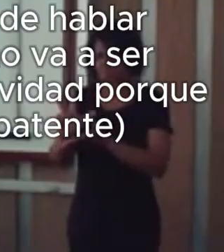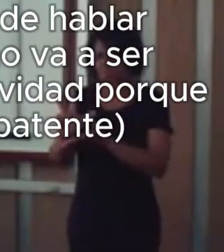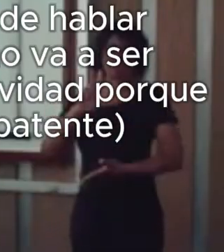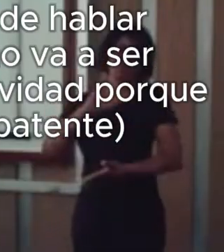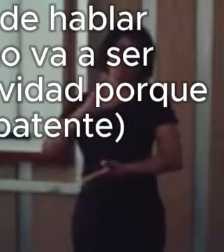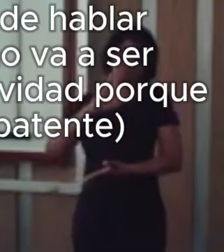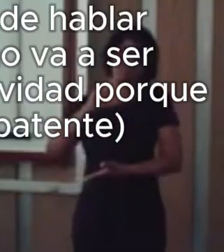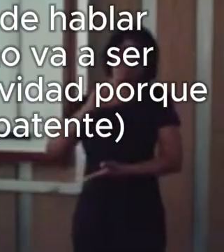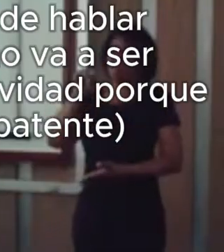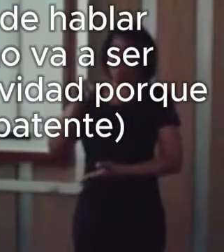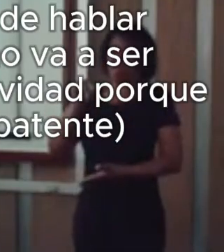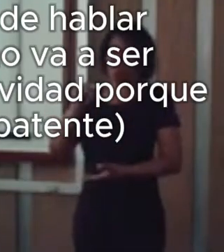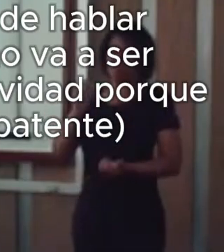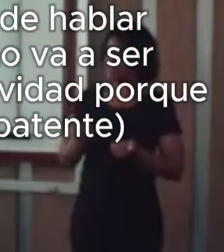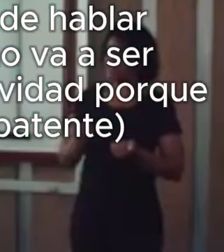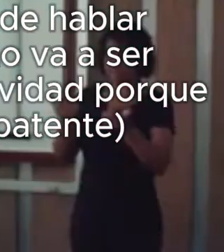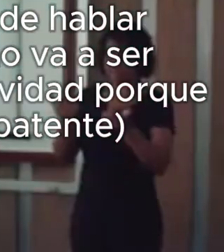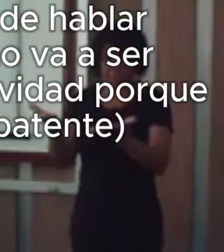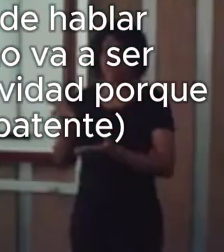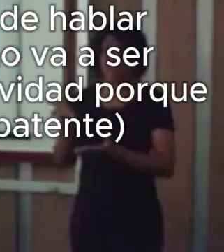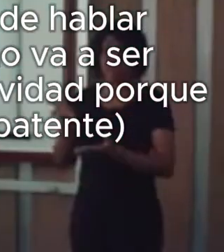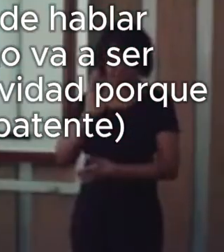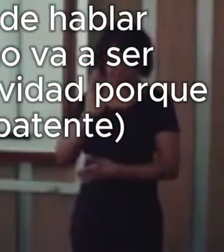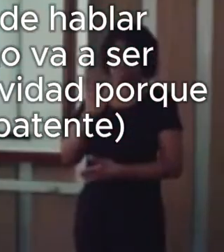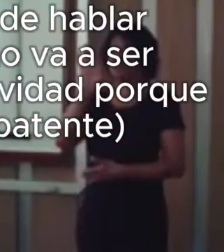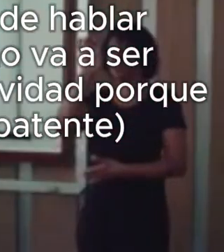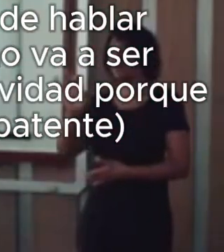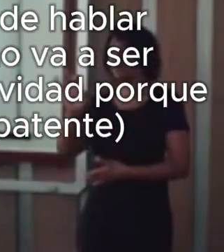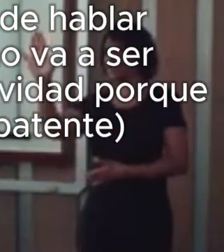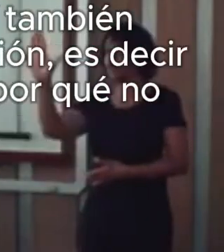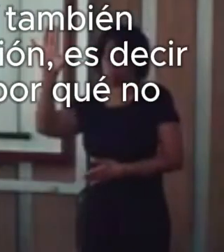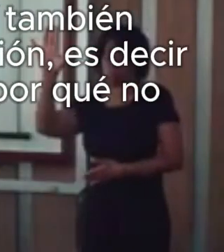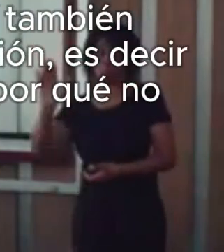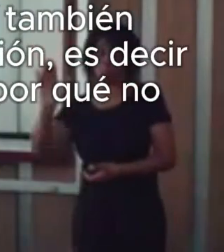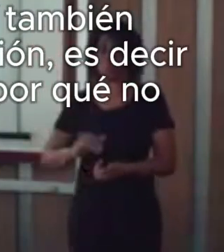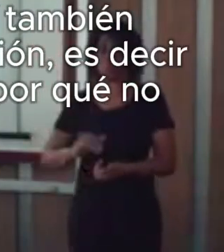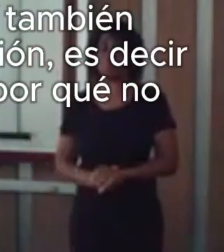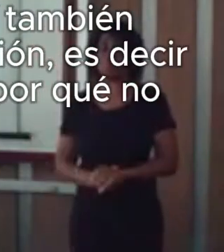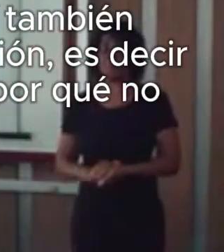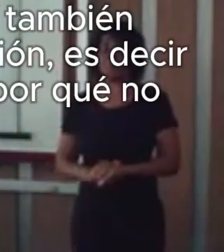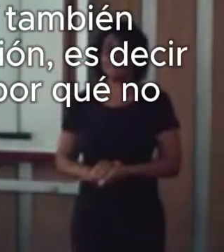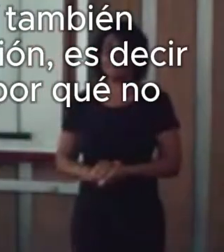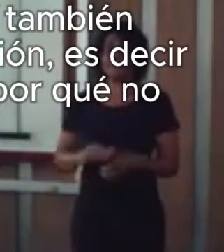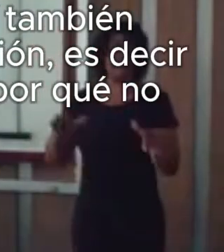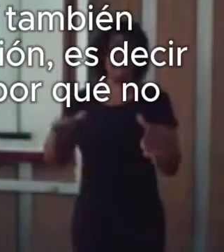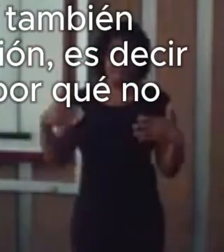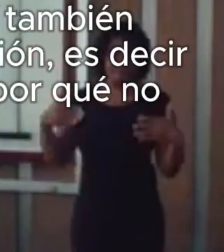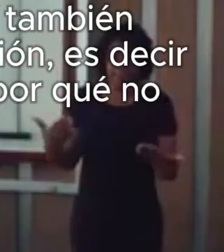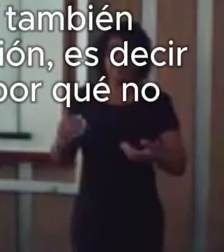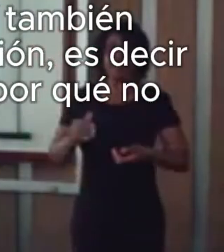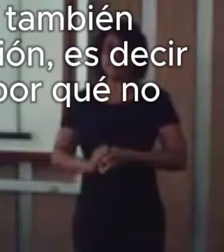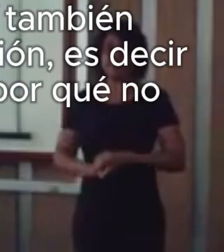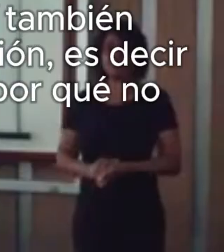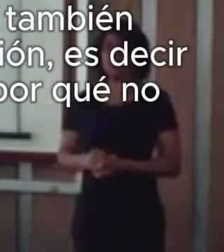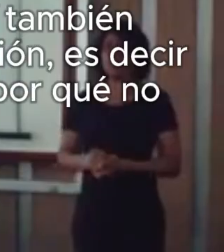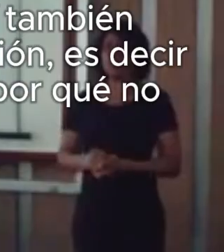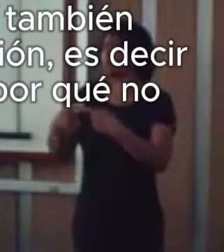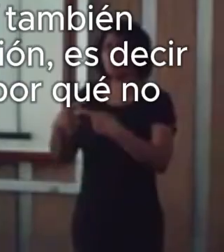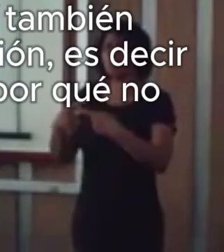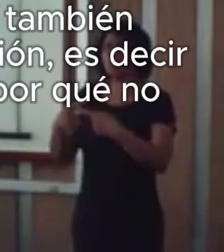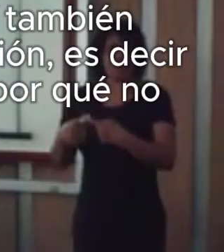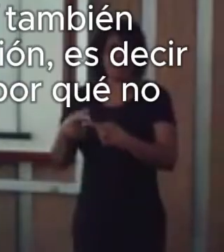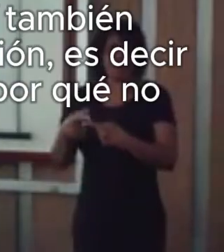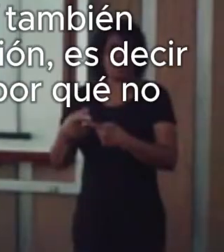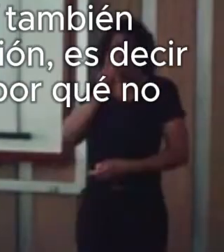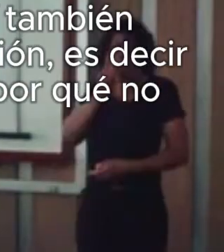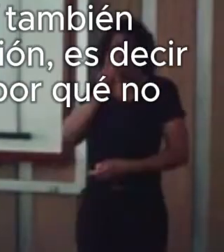porque ela não vai ser concedida. Já estava lá na Europa, né, no EPO. E aí, mas por que não vai ser